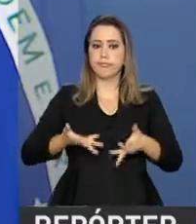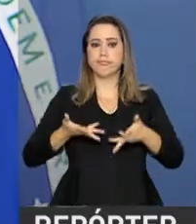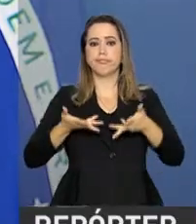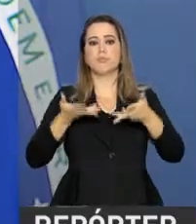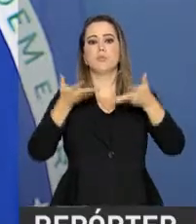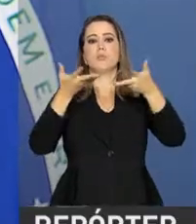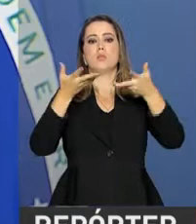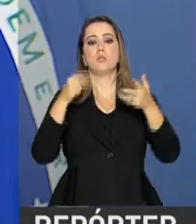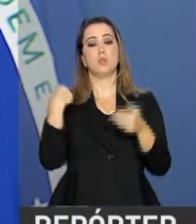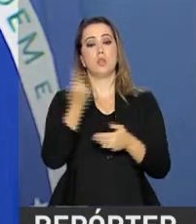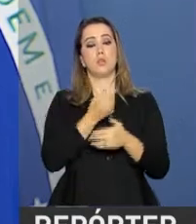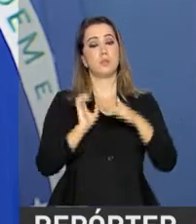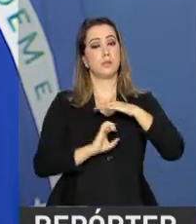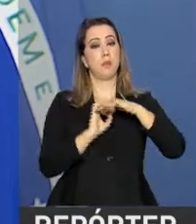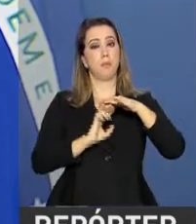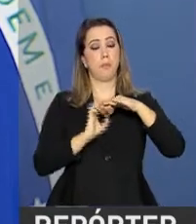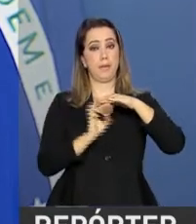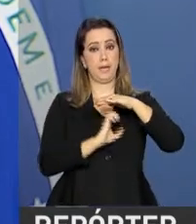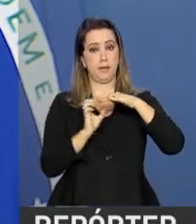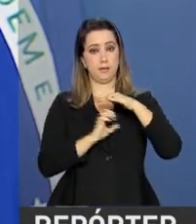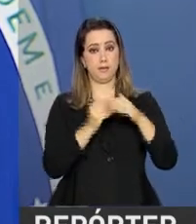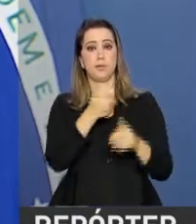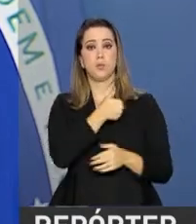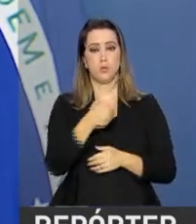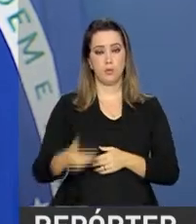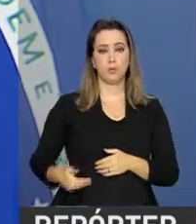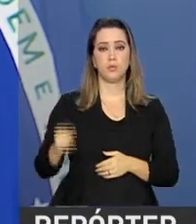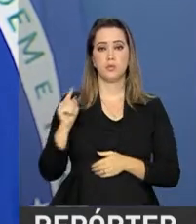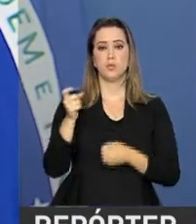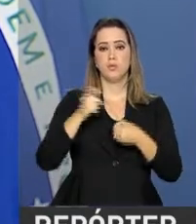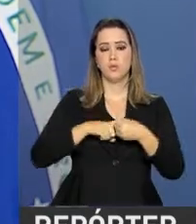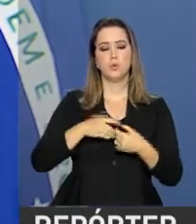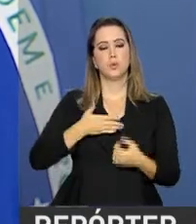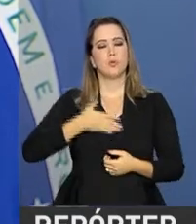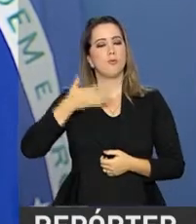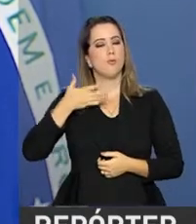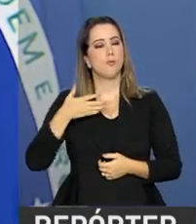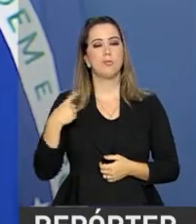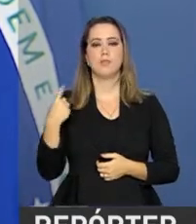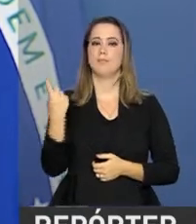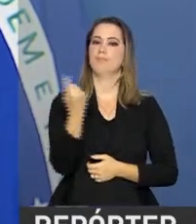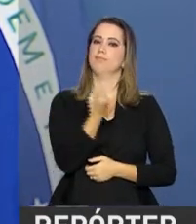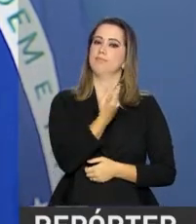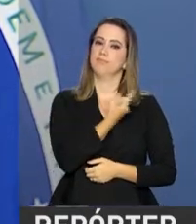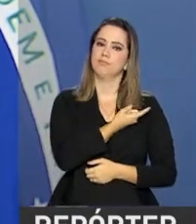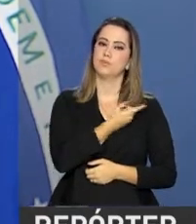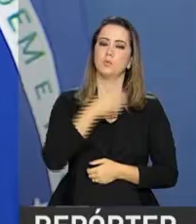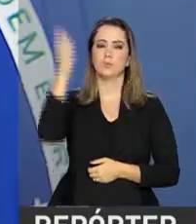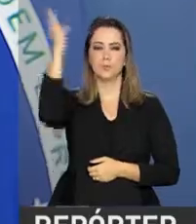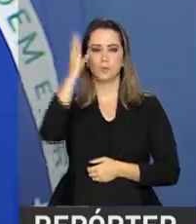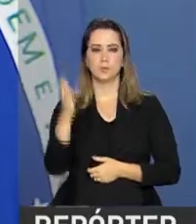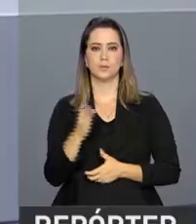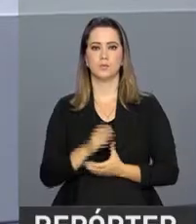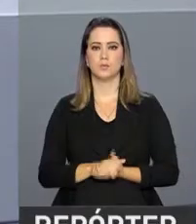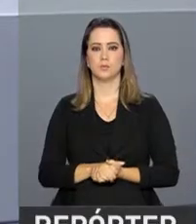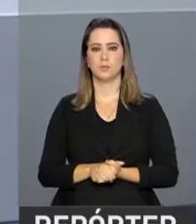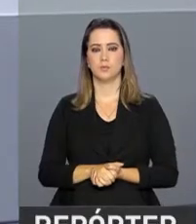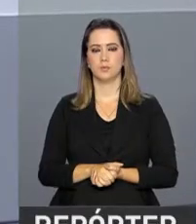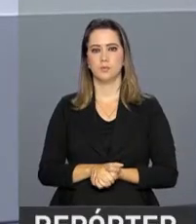maior empresa estatal voltou a orgulhar os brasileiros